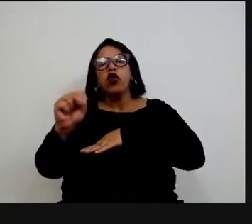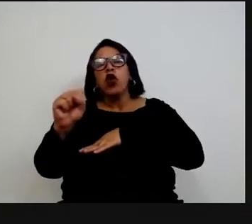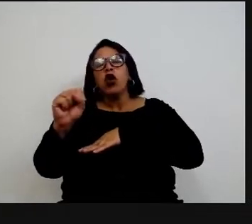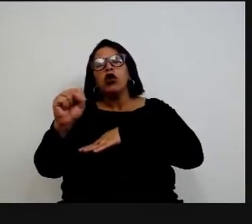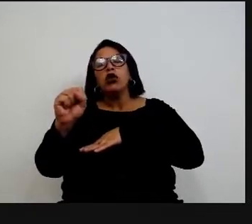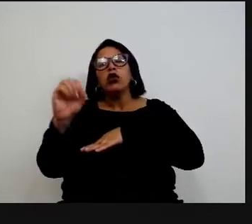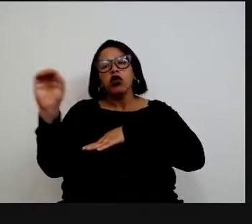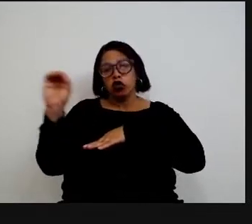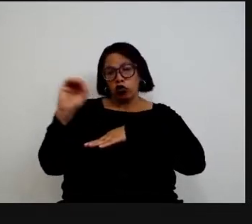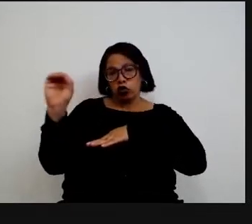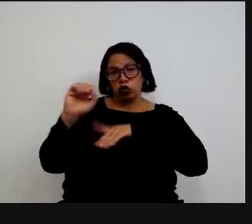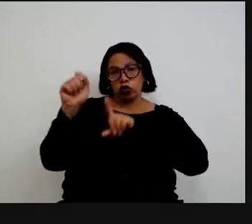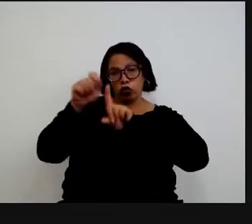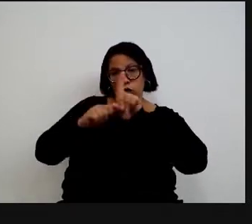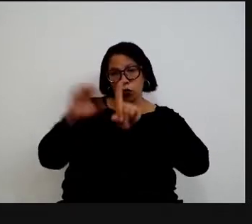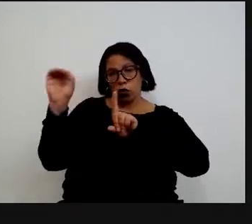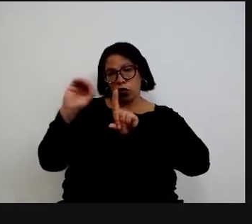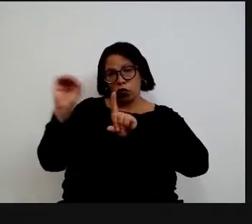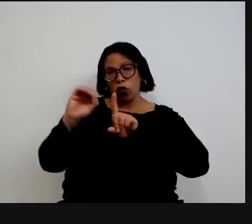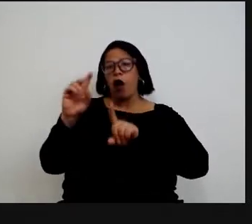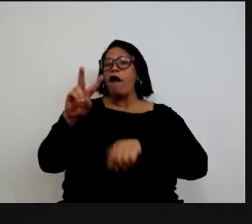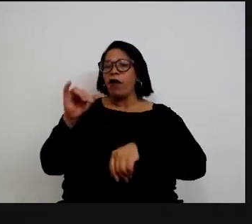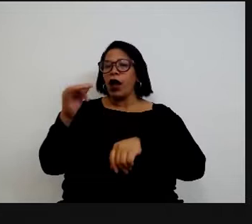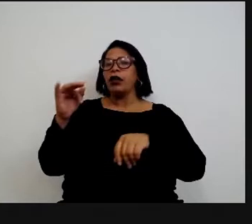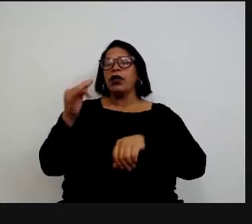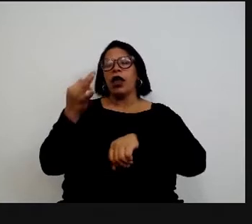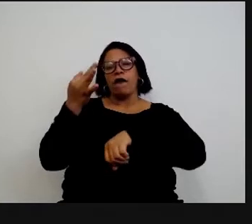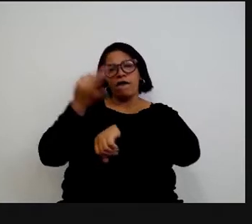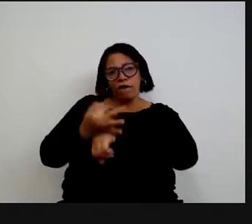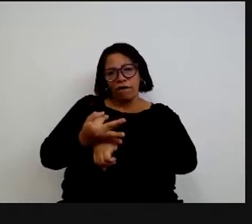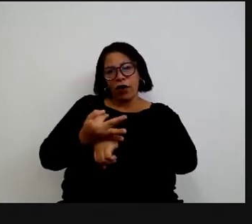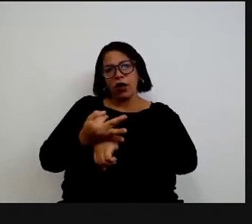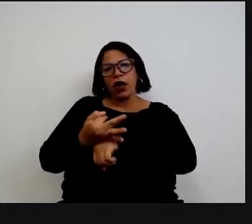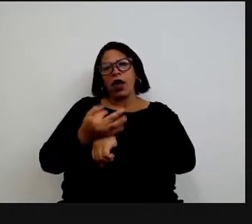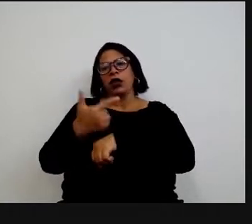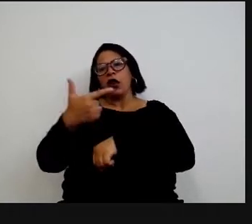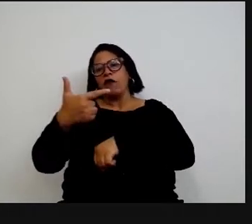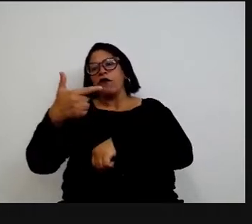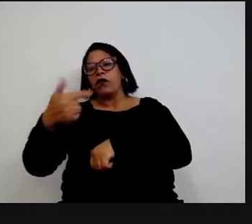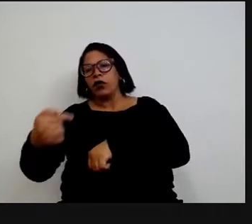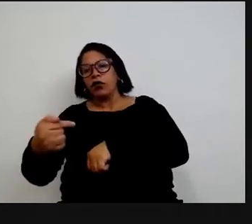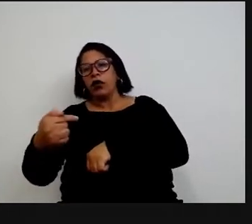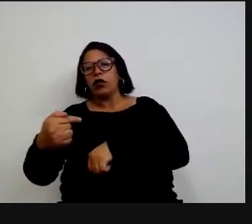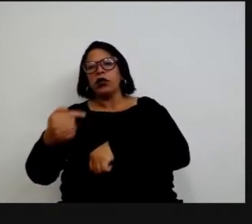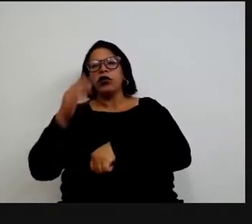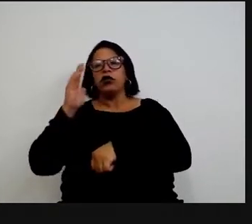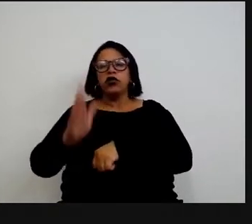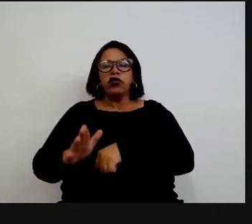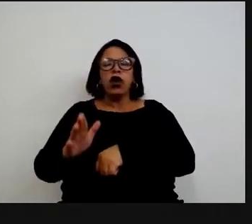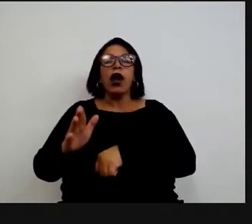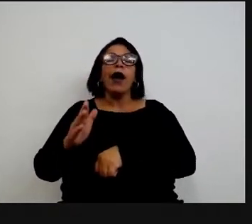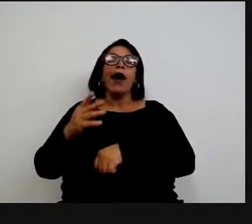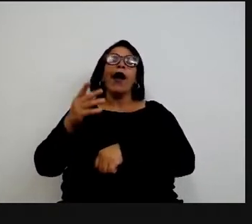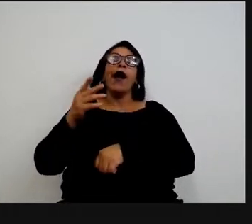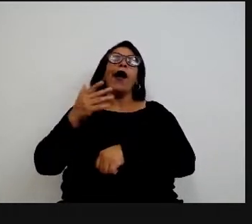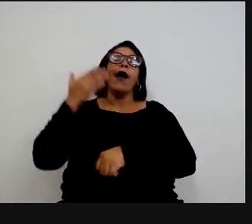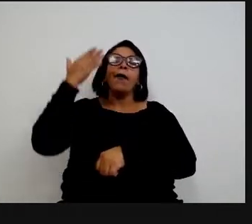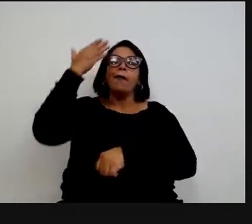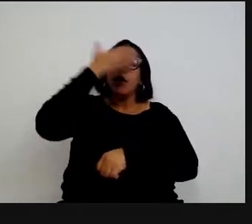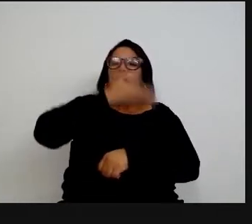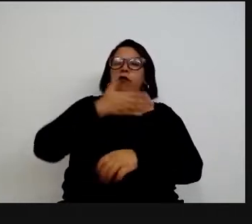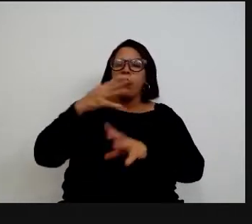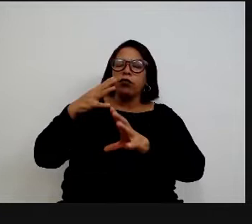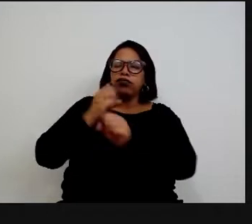Dia do Servidor Público. Vai ser feriado, então nós vamos fazer no dia 27. Já um pouco como prestação de contas também,